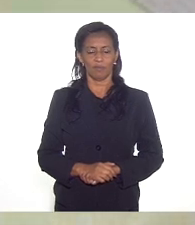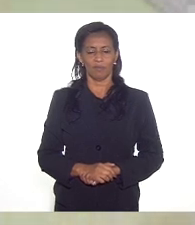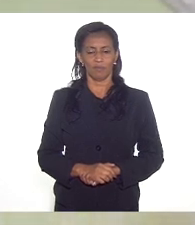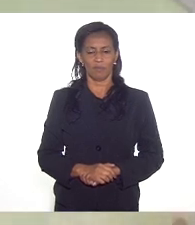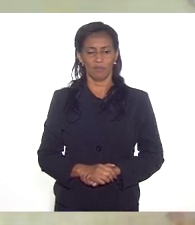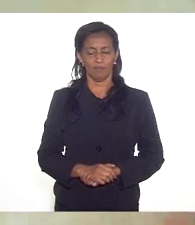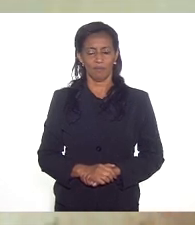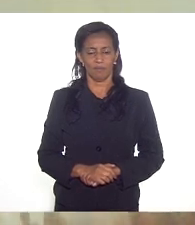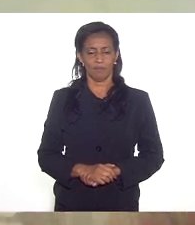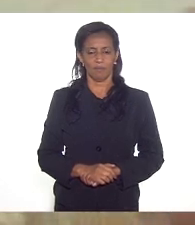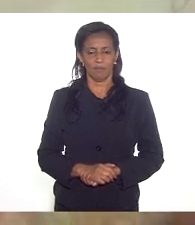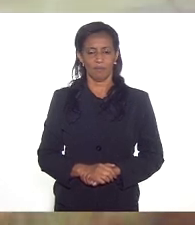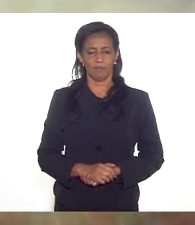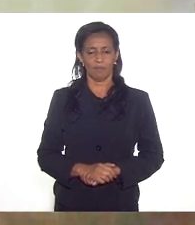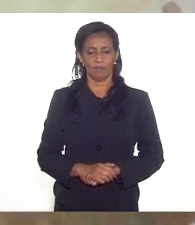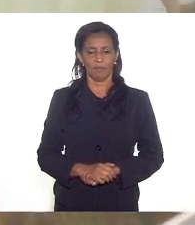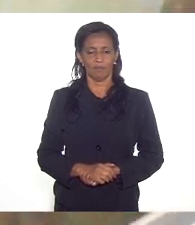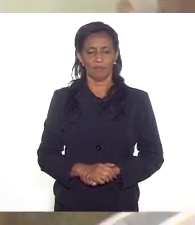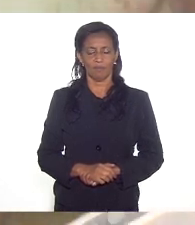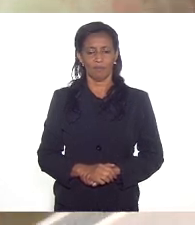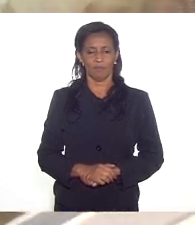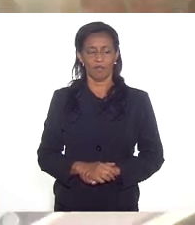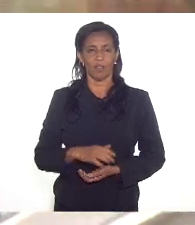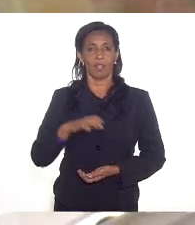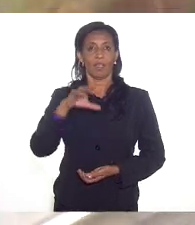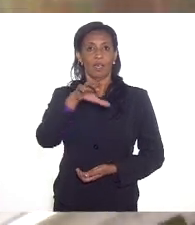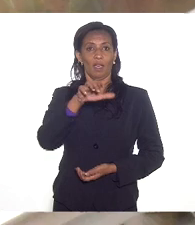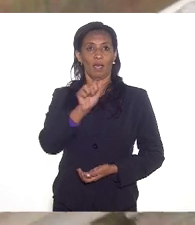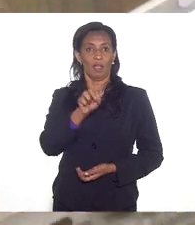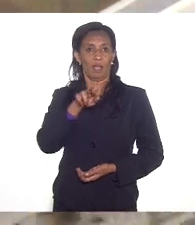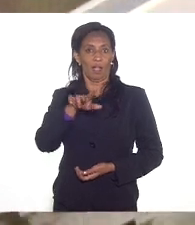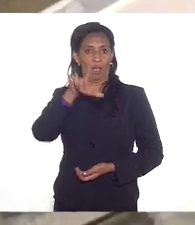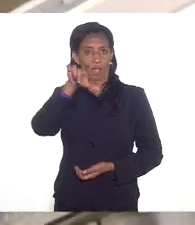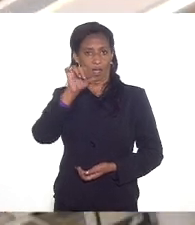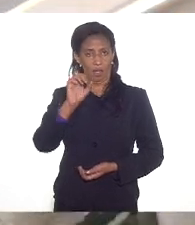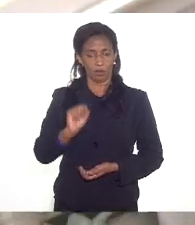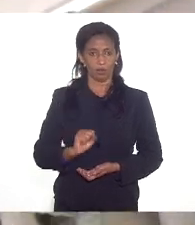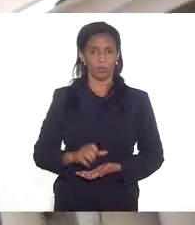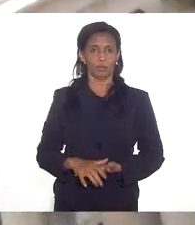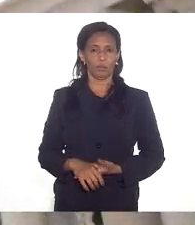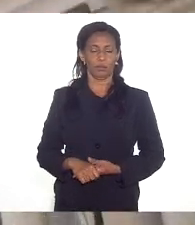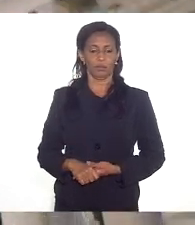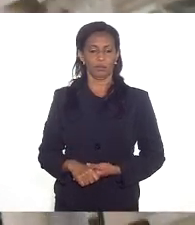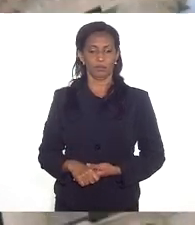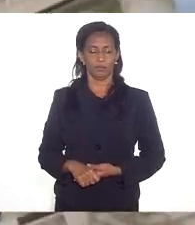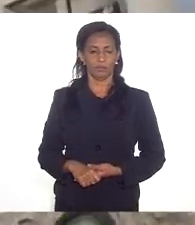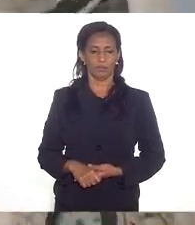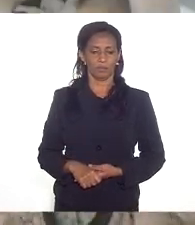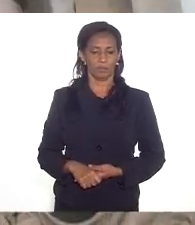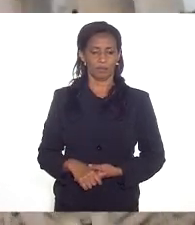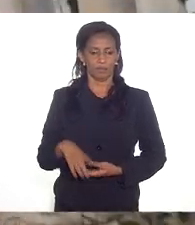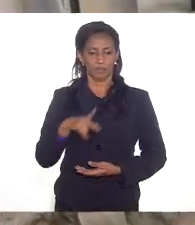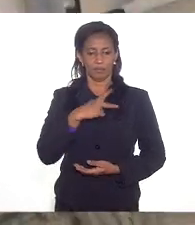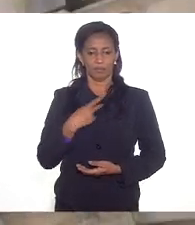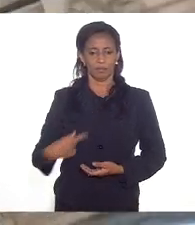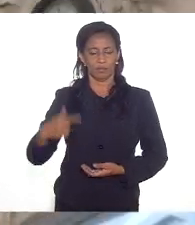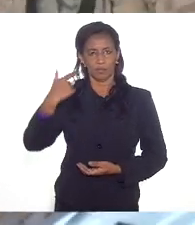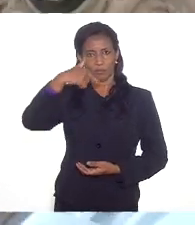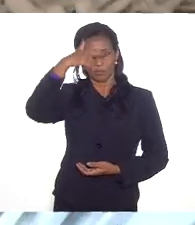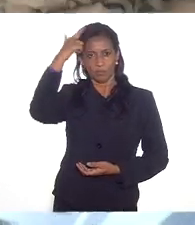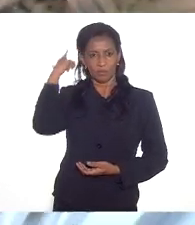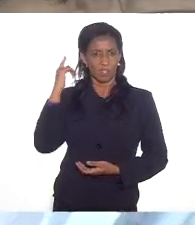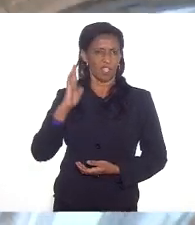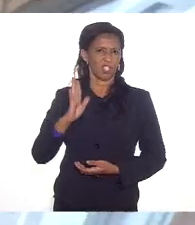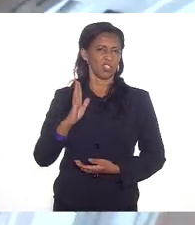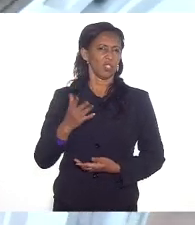Carlos o delegado Carlos Augusto o presente o Deputado Luiz Paulo já